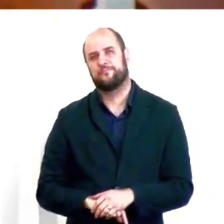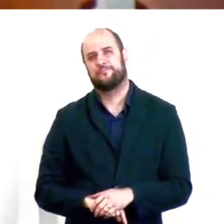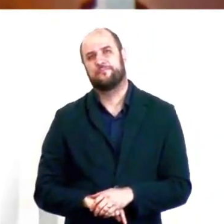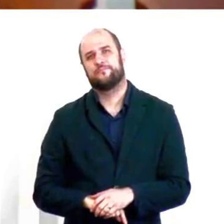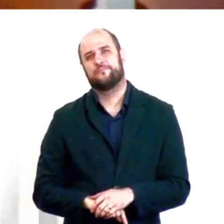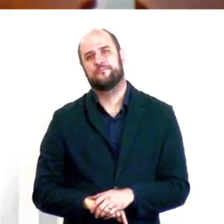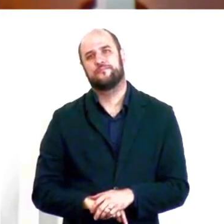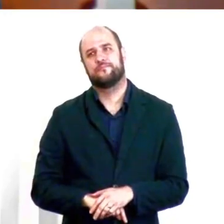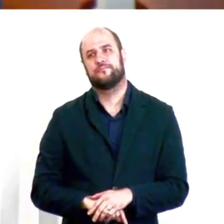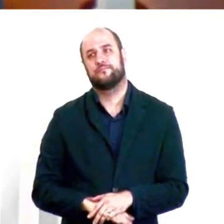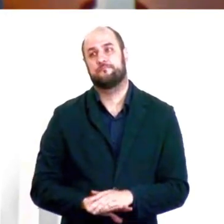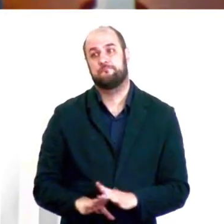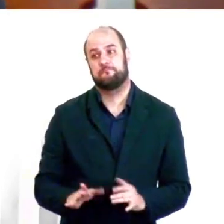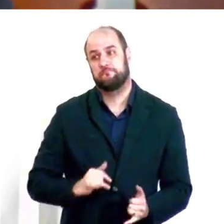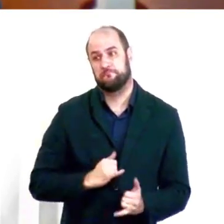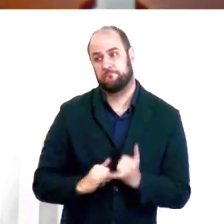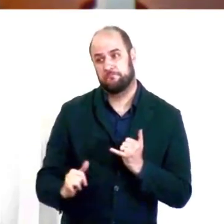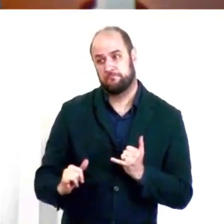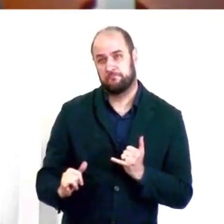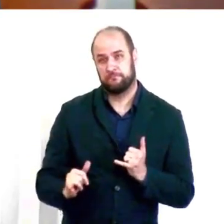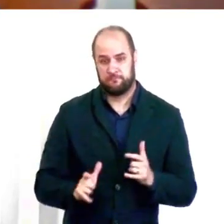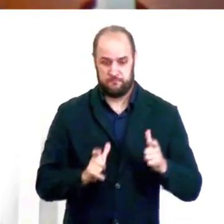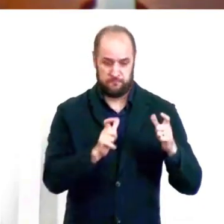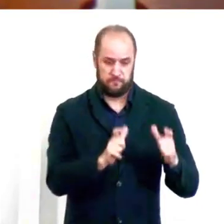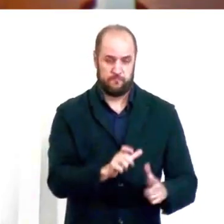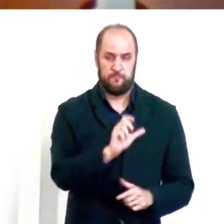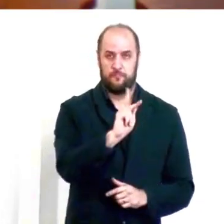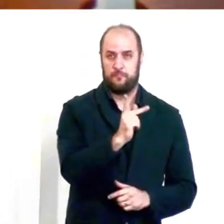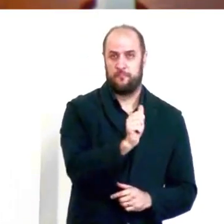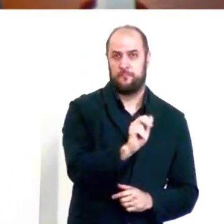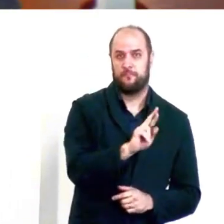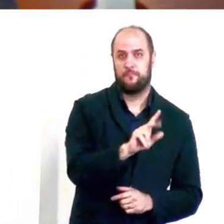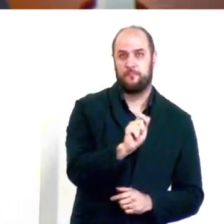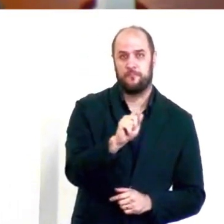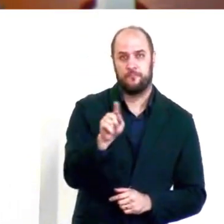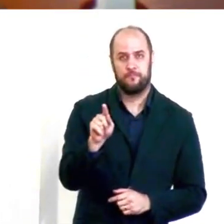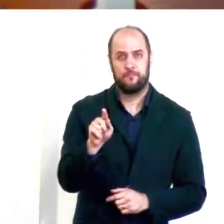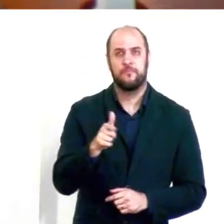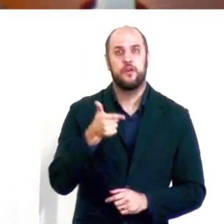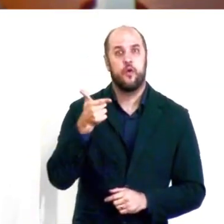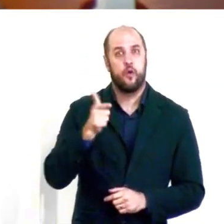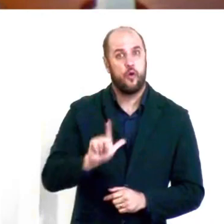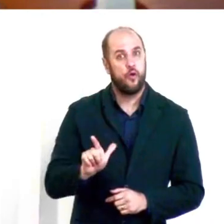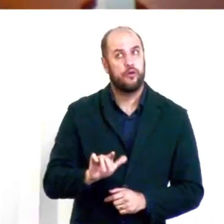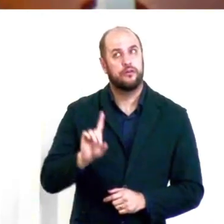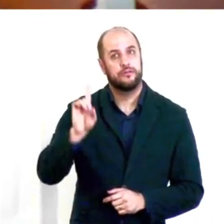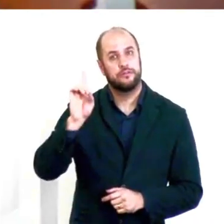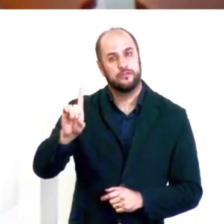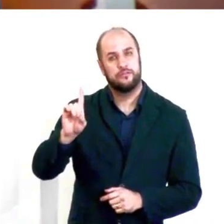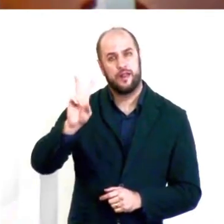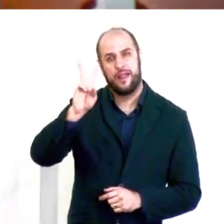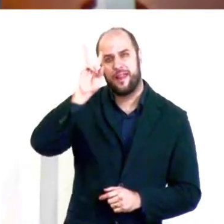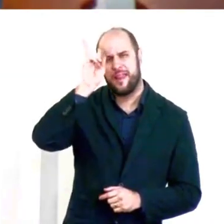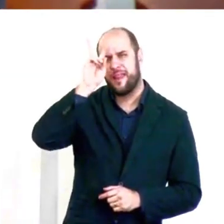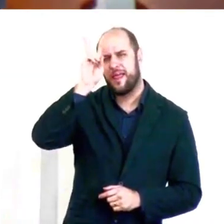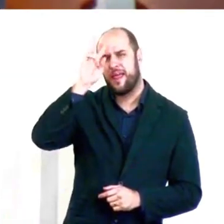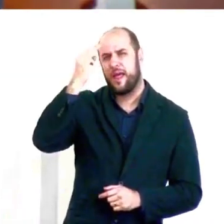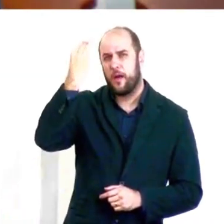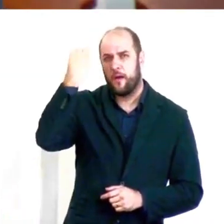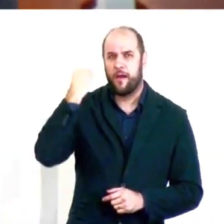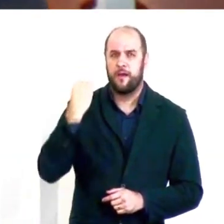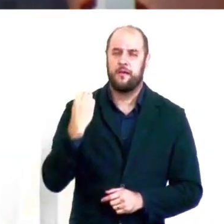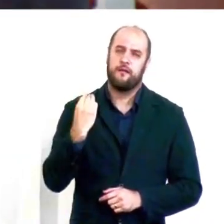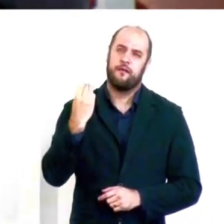E o que nos parece é que em Arã, Deus vai novamente trazer à memória de Abrão